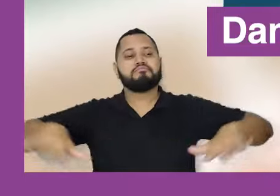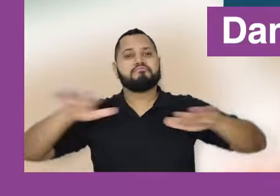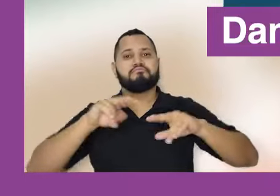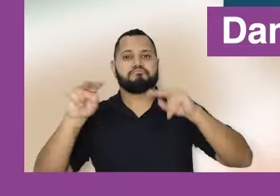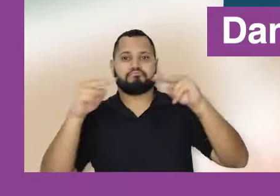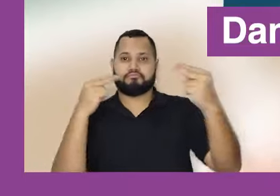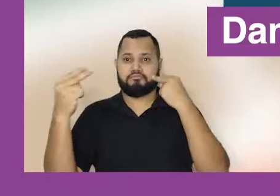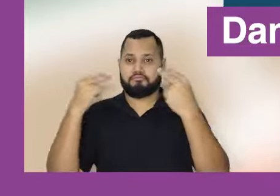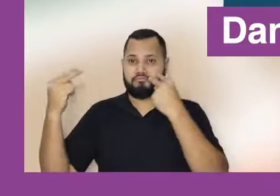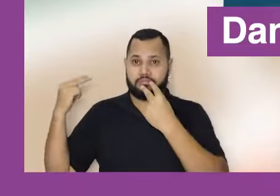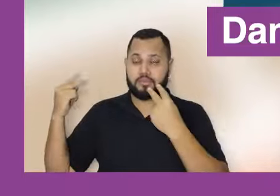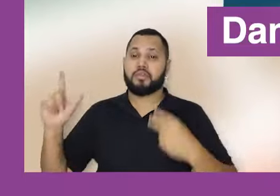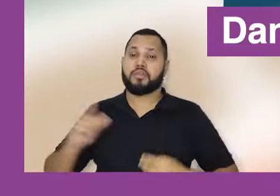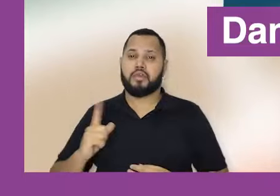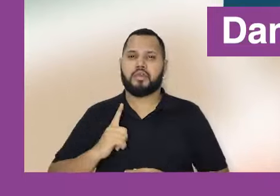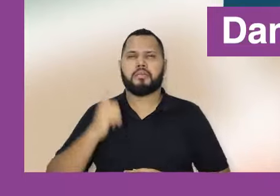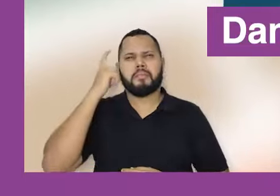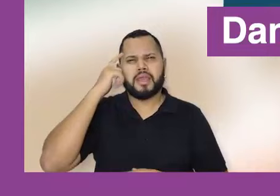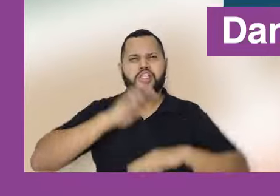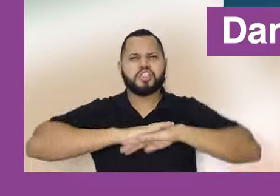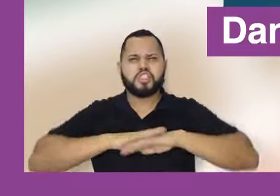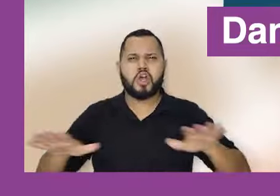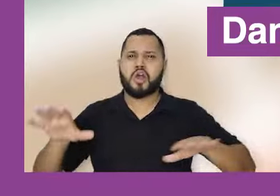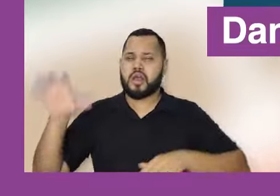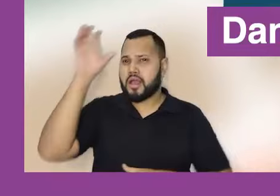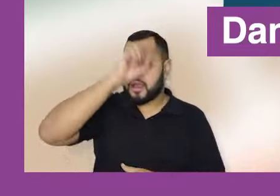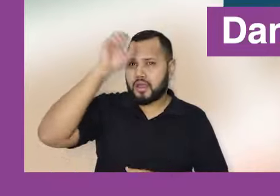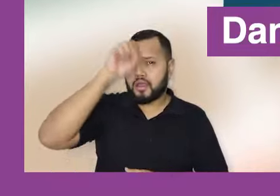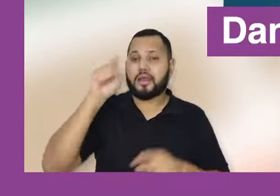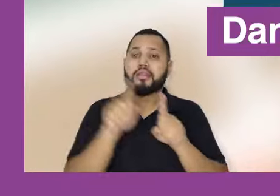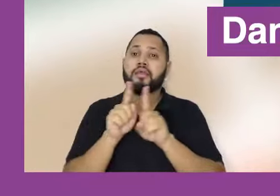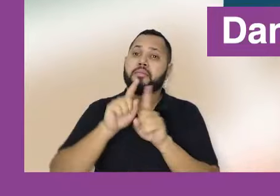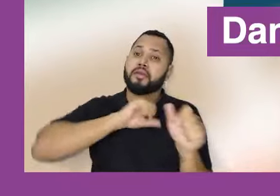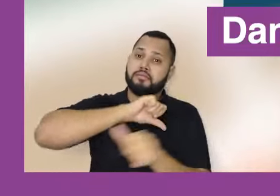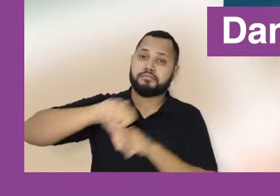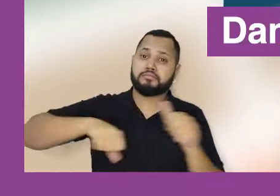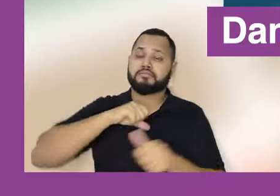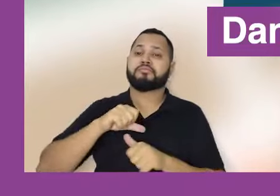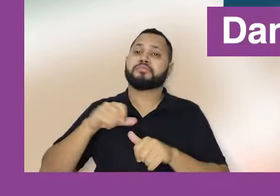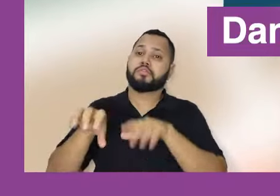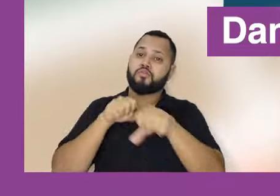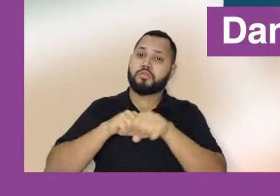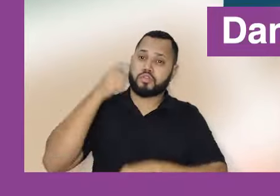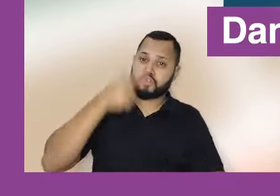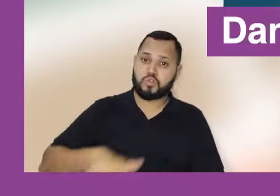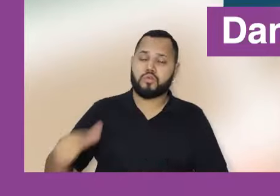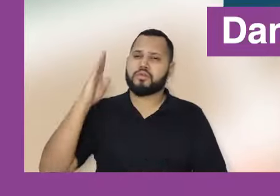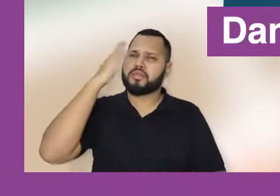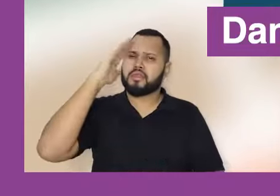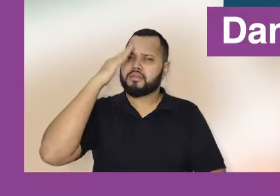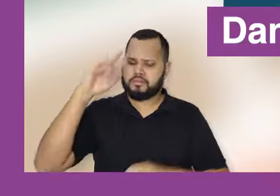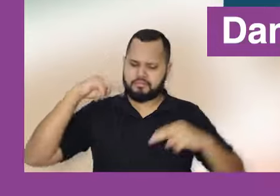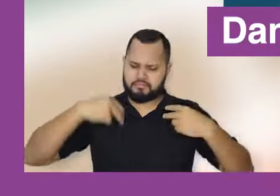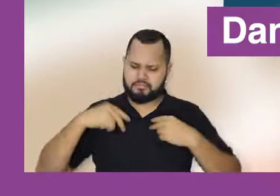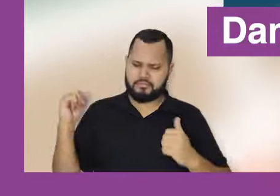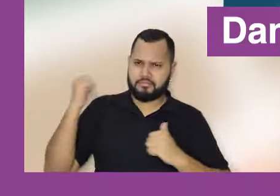mundo que tá nos assistindo não somente do aprendizado mas da nossa reinvenção da nossa recapacitação e de entender